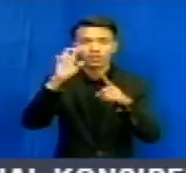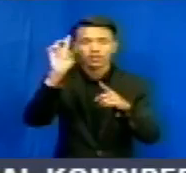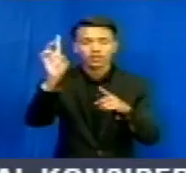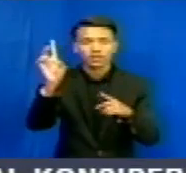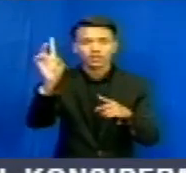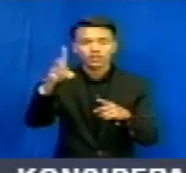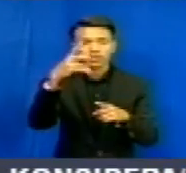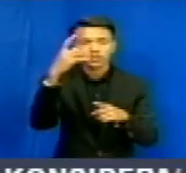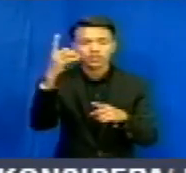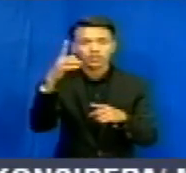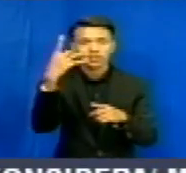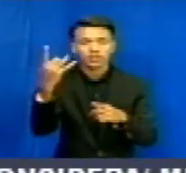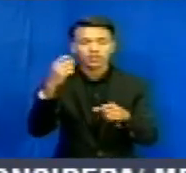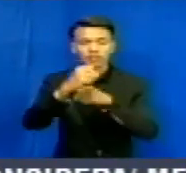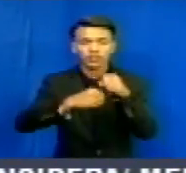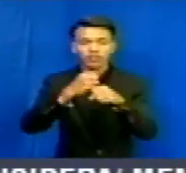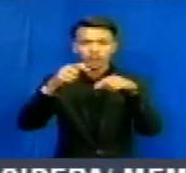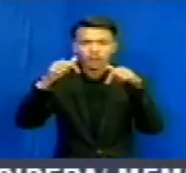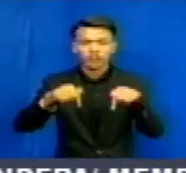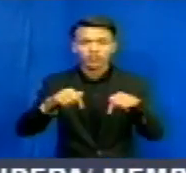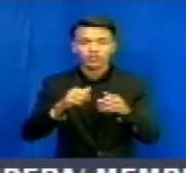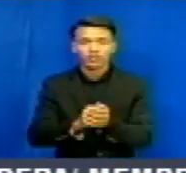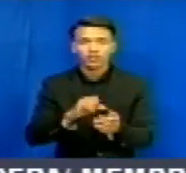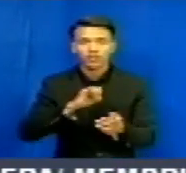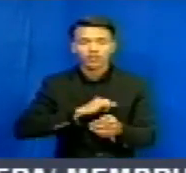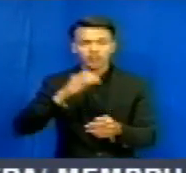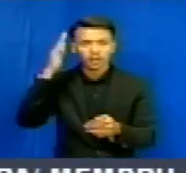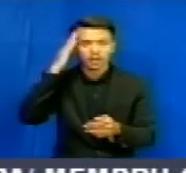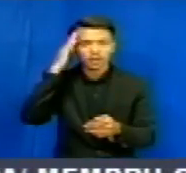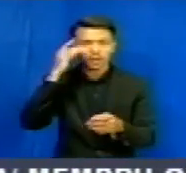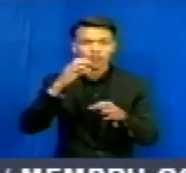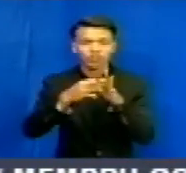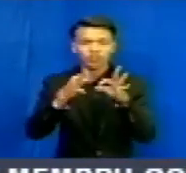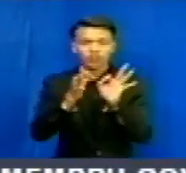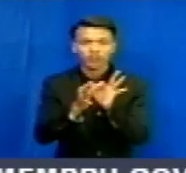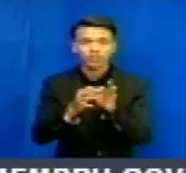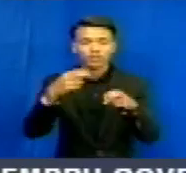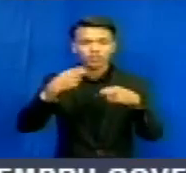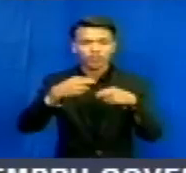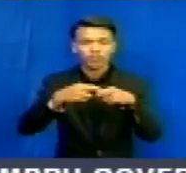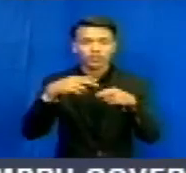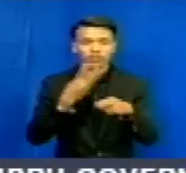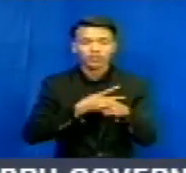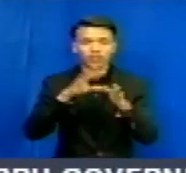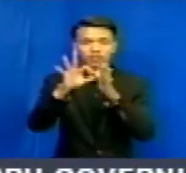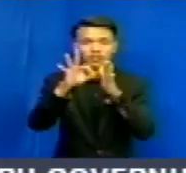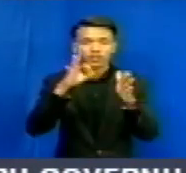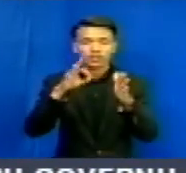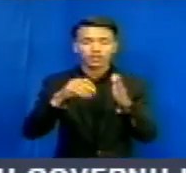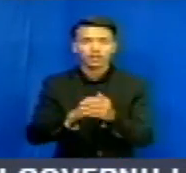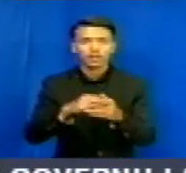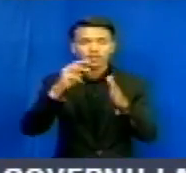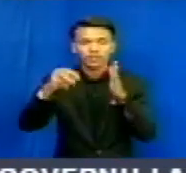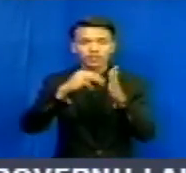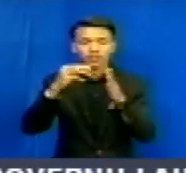17 iheti ne ne buat ne beke hono ita precisa tu hadia maka desafio ne beke ita hetan primeiro desafio ne beke mere sira en